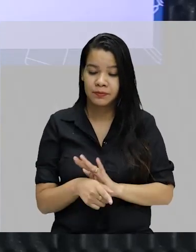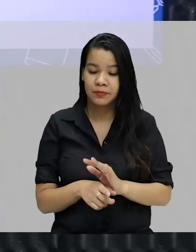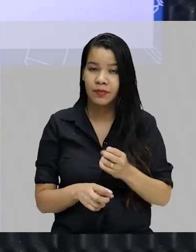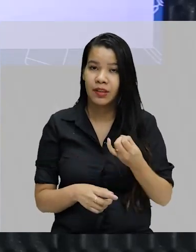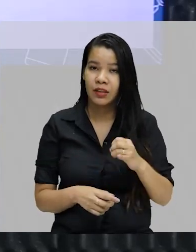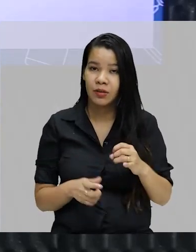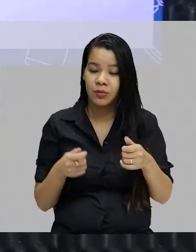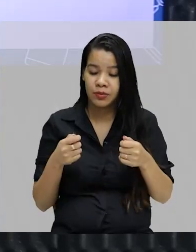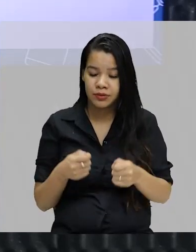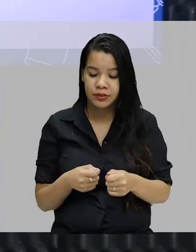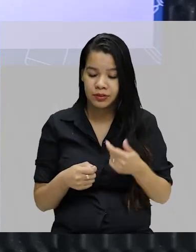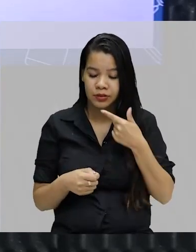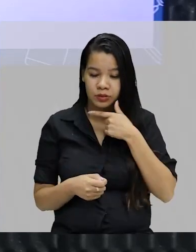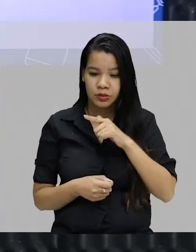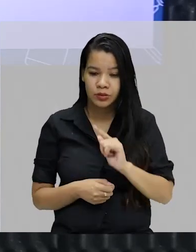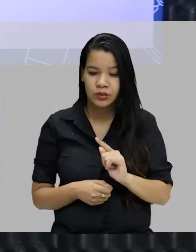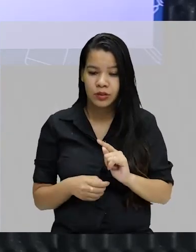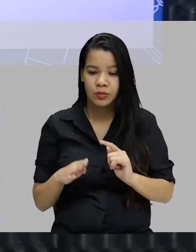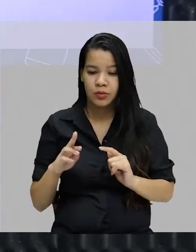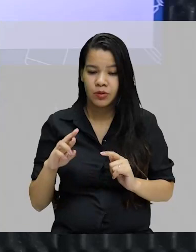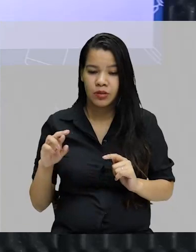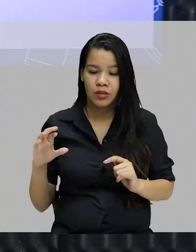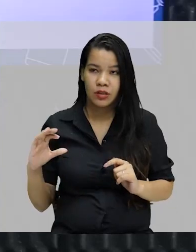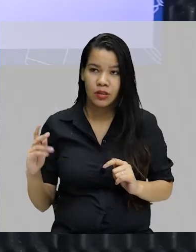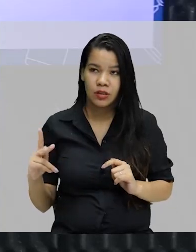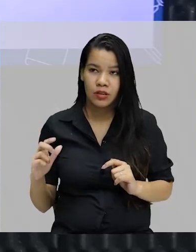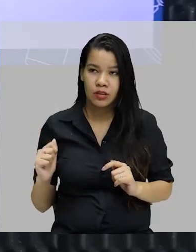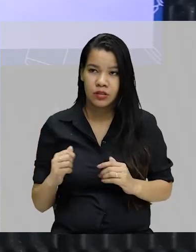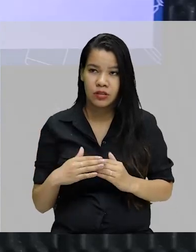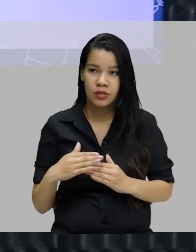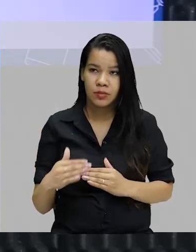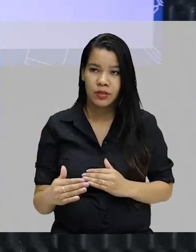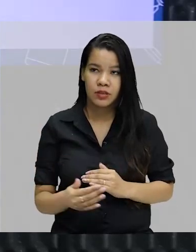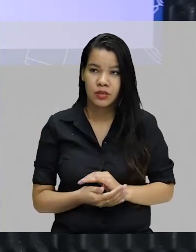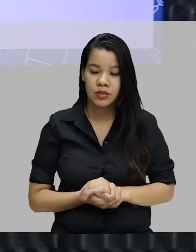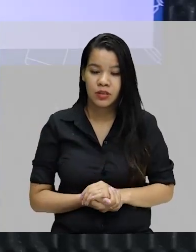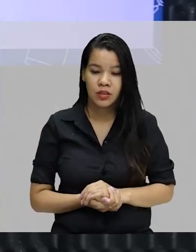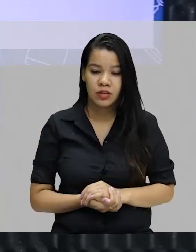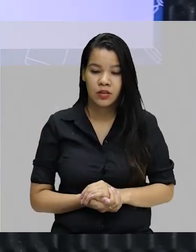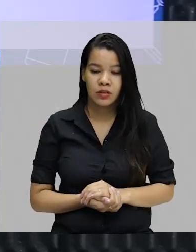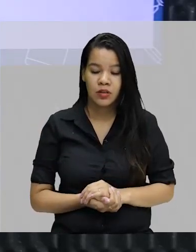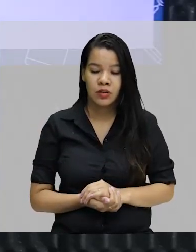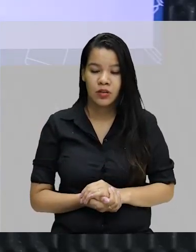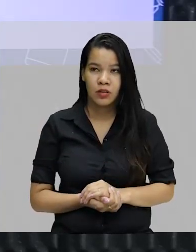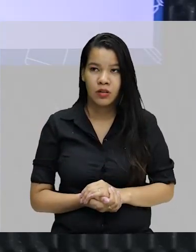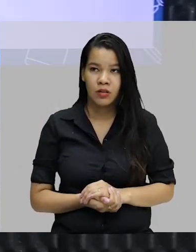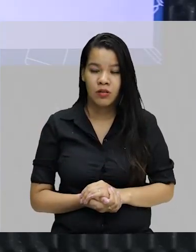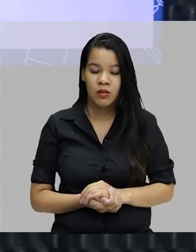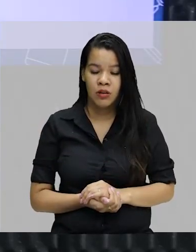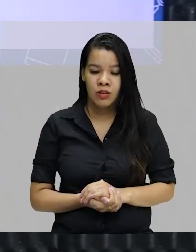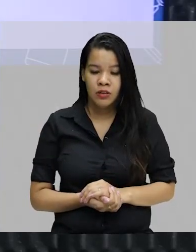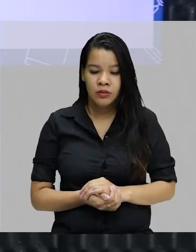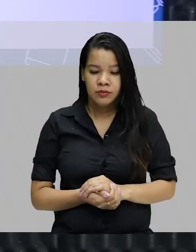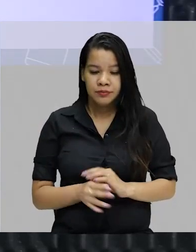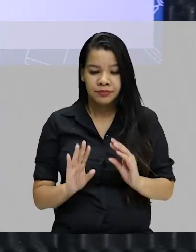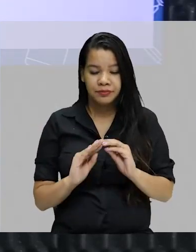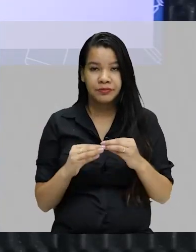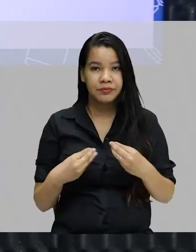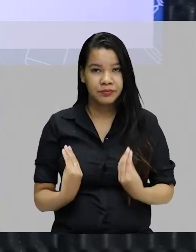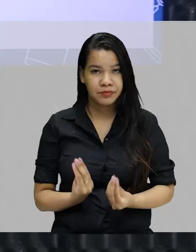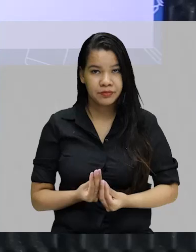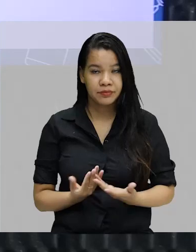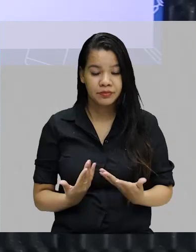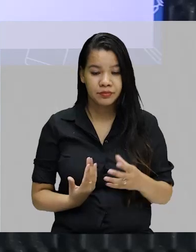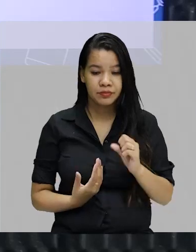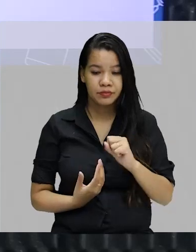possível a gente obter a borracha, né, a partir do laboratório. Então, hoje, 80% das